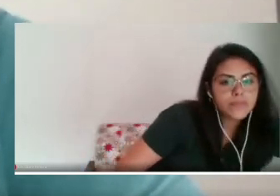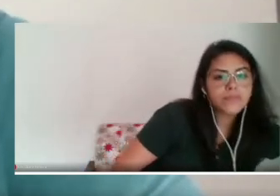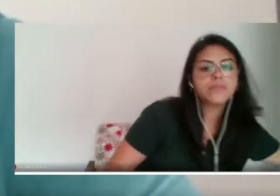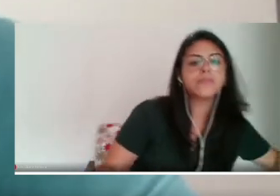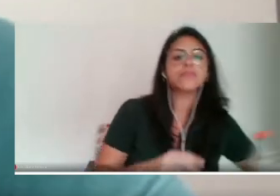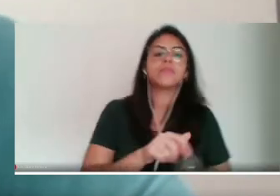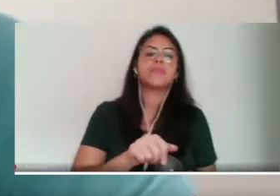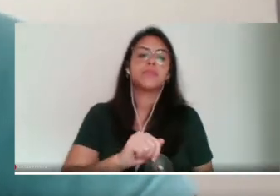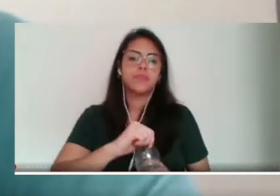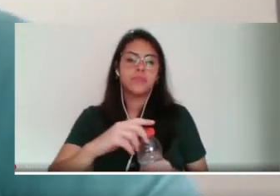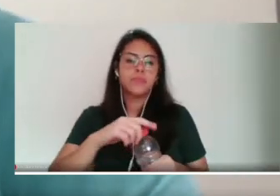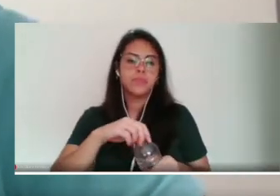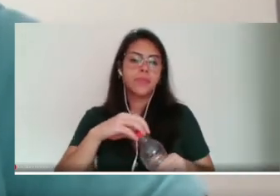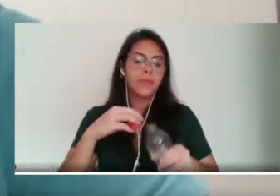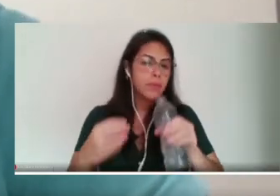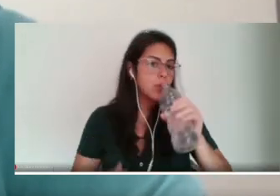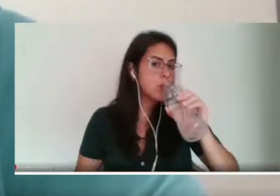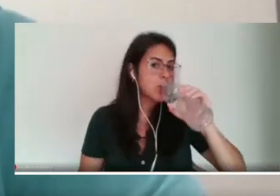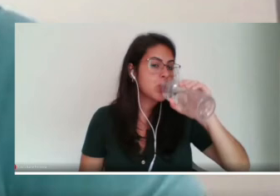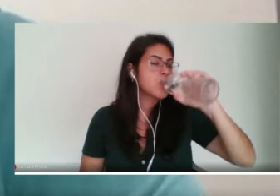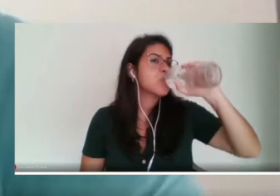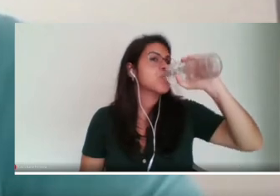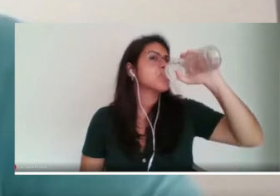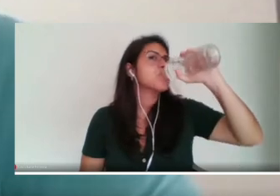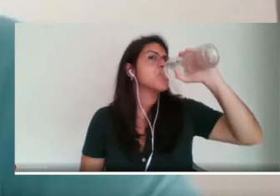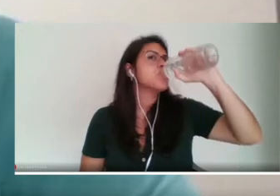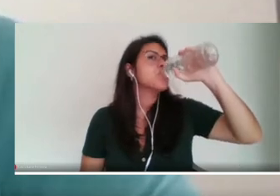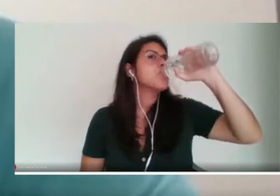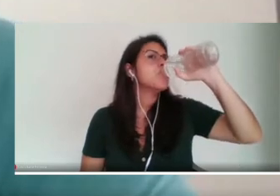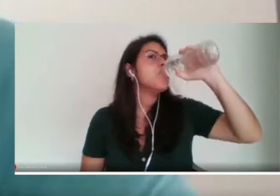Compartilhar. Tá todo mundo vendo o meu Moodle aí?